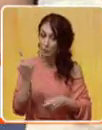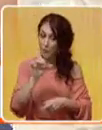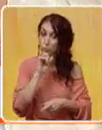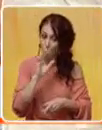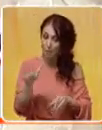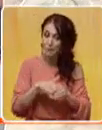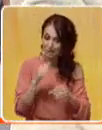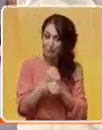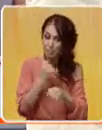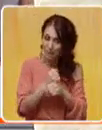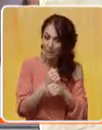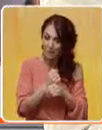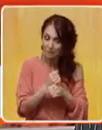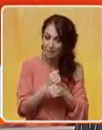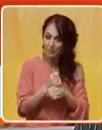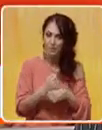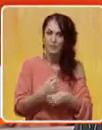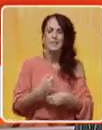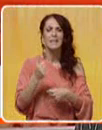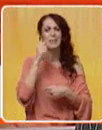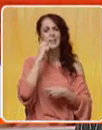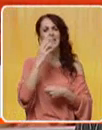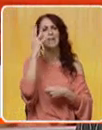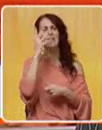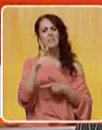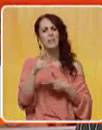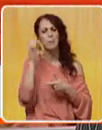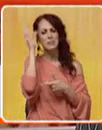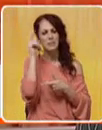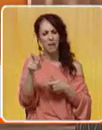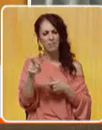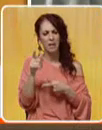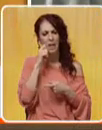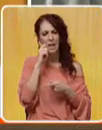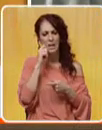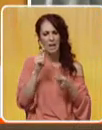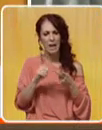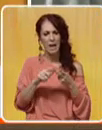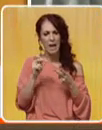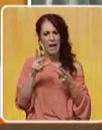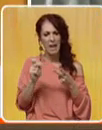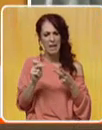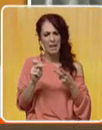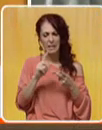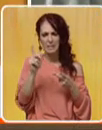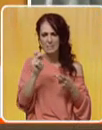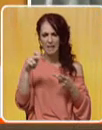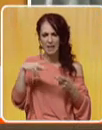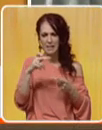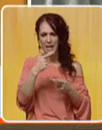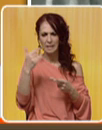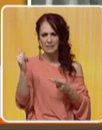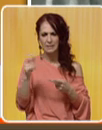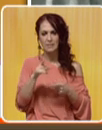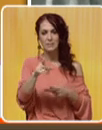vamos à próxima e posso Olha quem é que também representava isto era a Zana não era a Maria Margarida o domingo à noite olha Isto